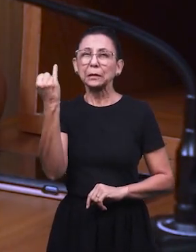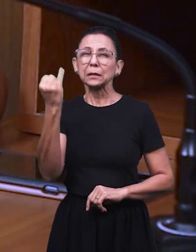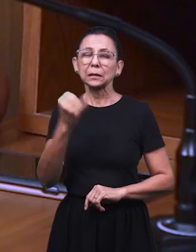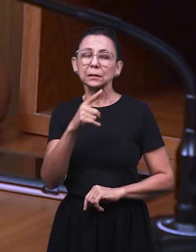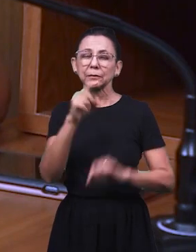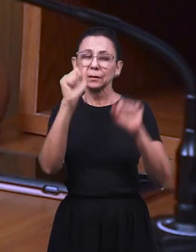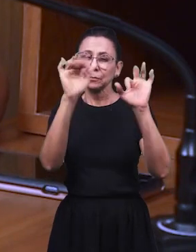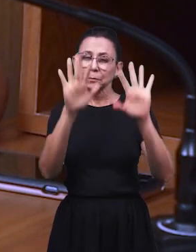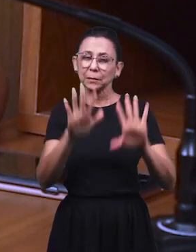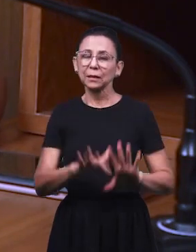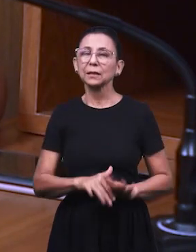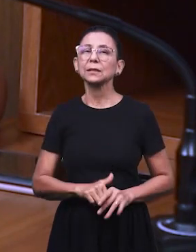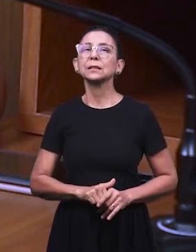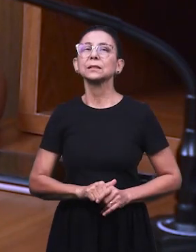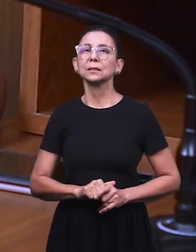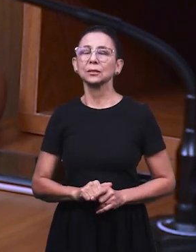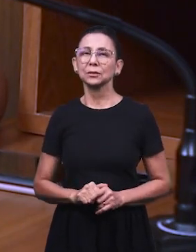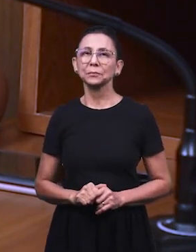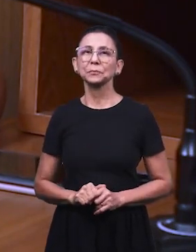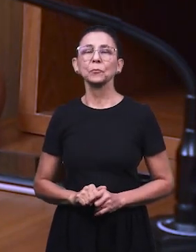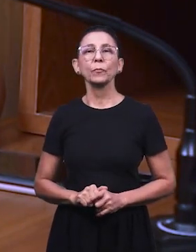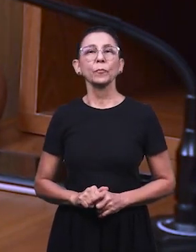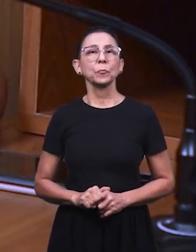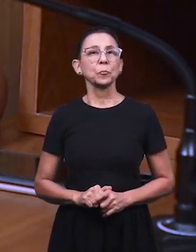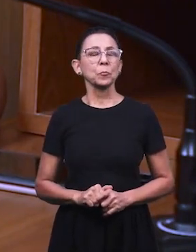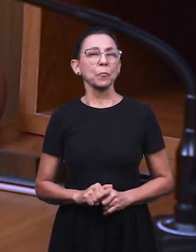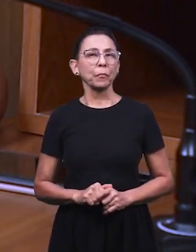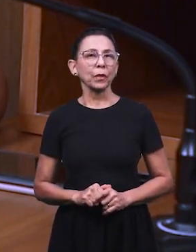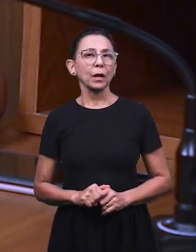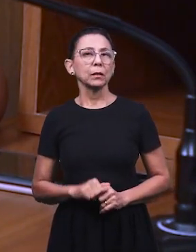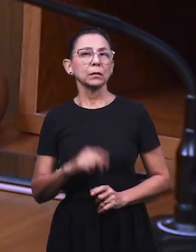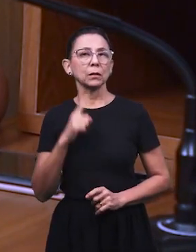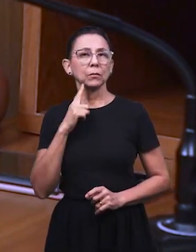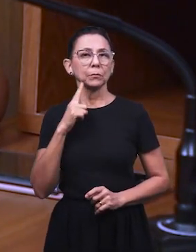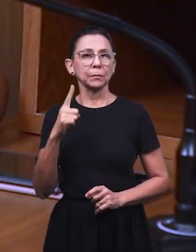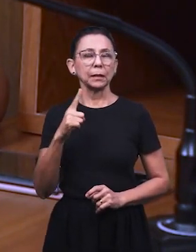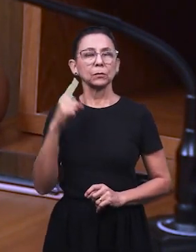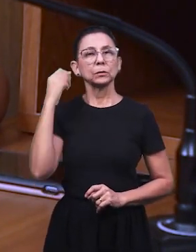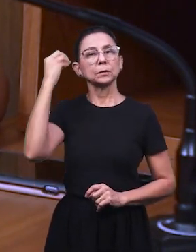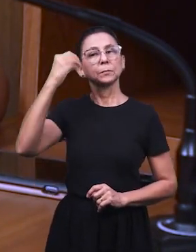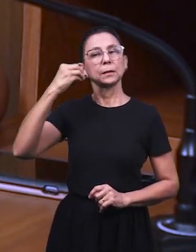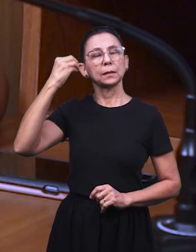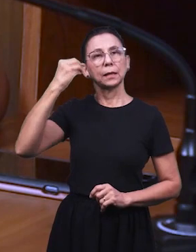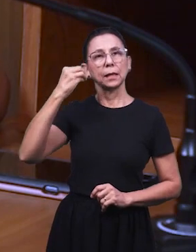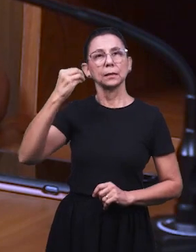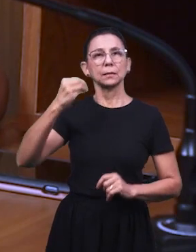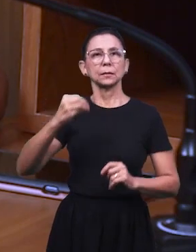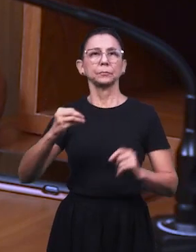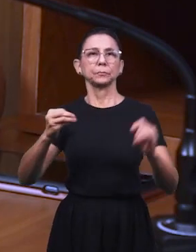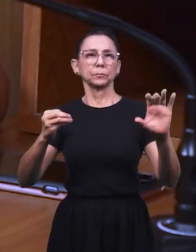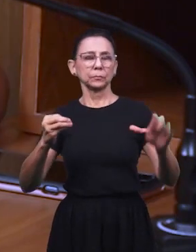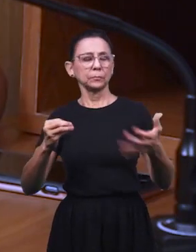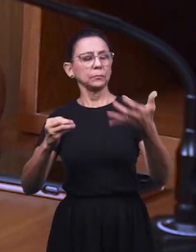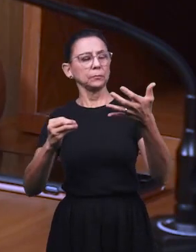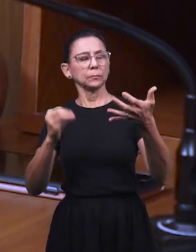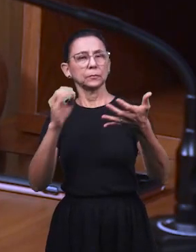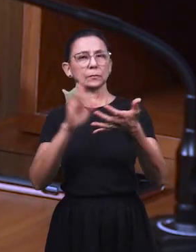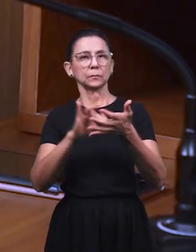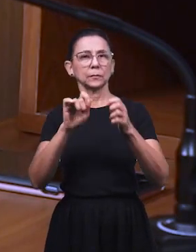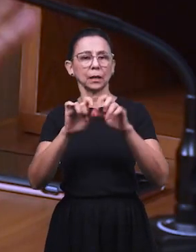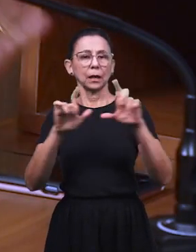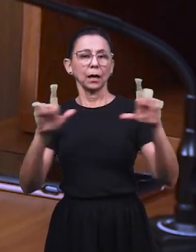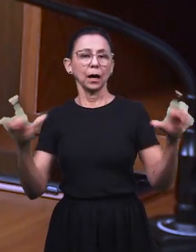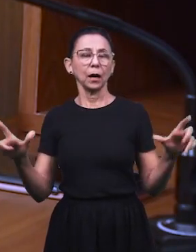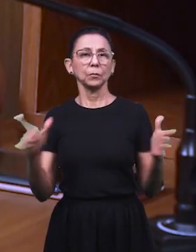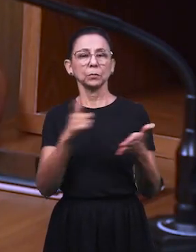isso tem acontecido, assim, grandiosamente. Então, eu pego a experiência, eu recebo ela por celular, escrevo tudo que tem que